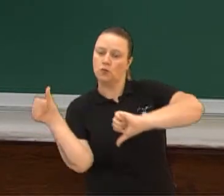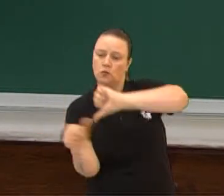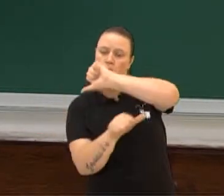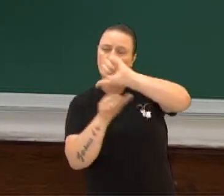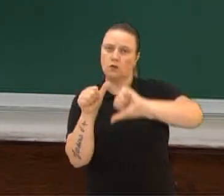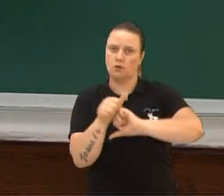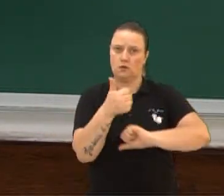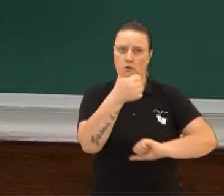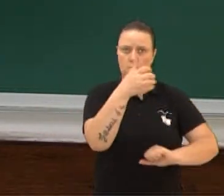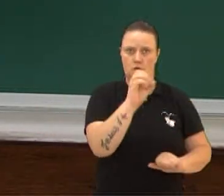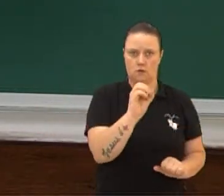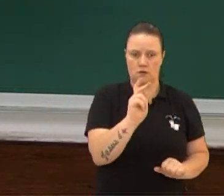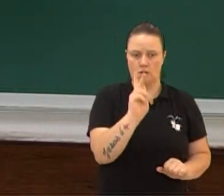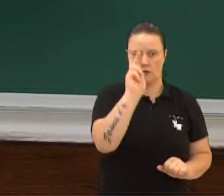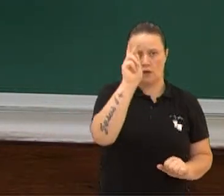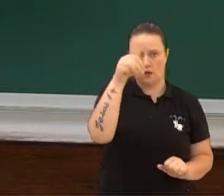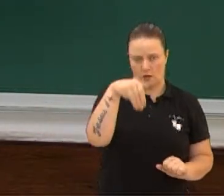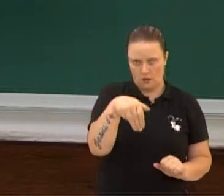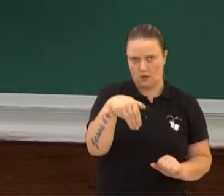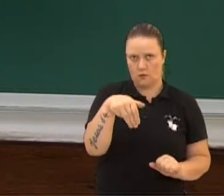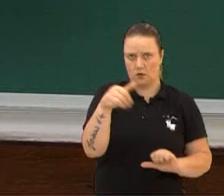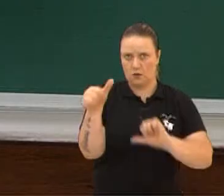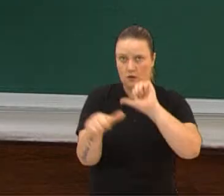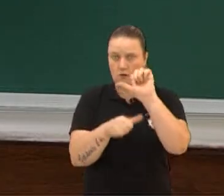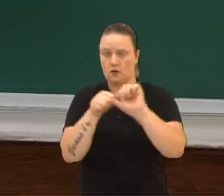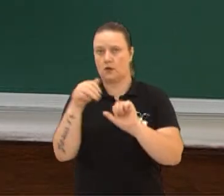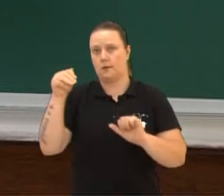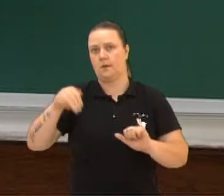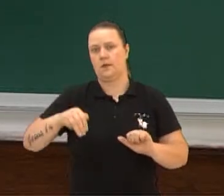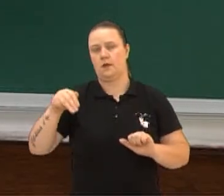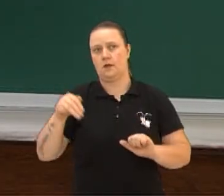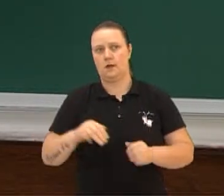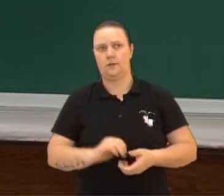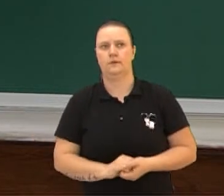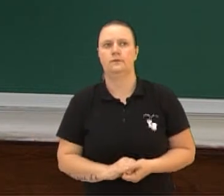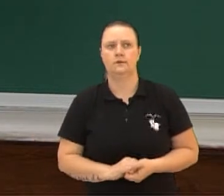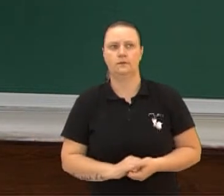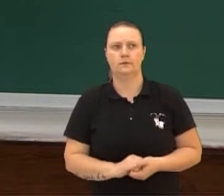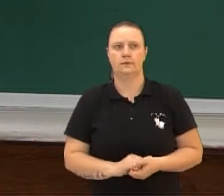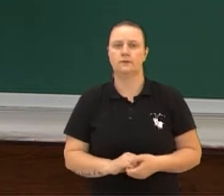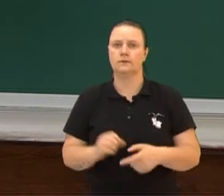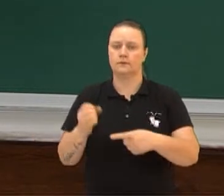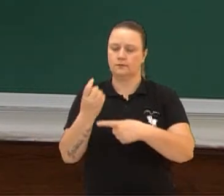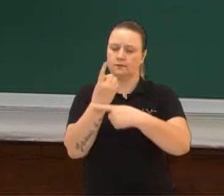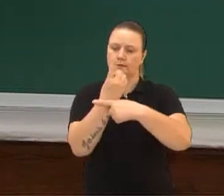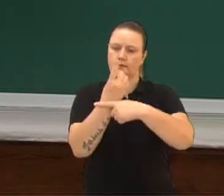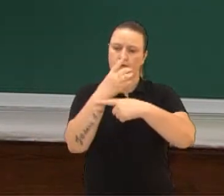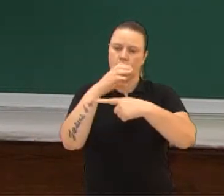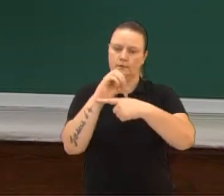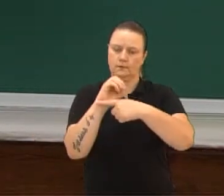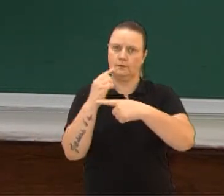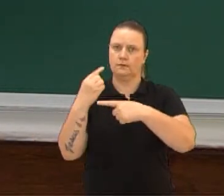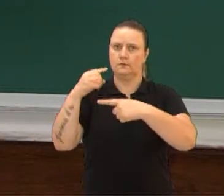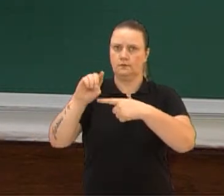10 quilômetros, né, o quilômetro em metros. Então, 10 mil metros divide por